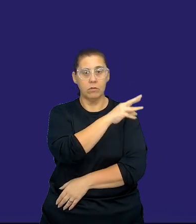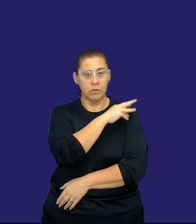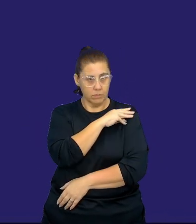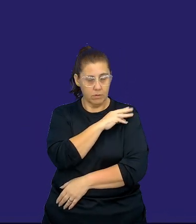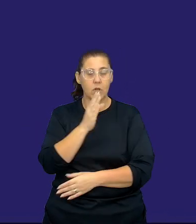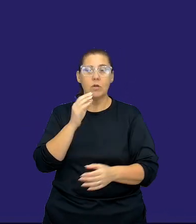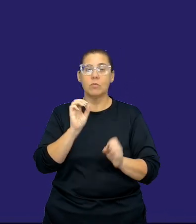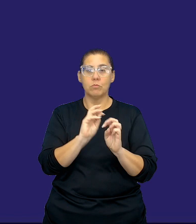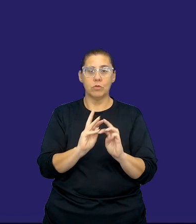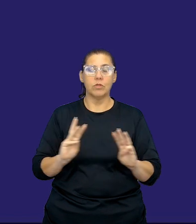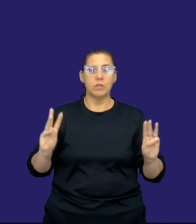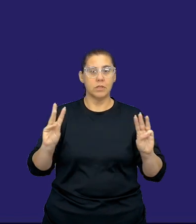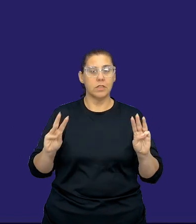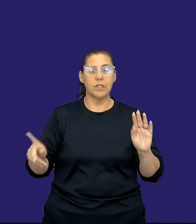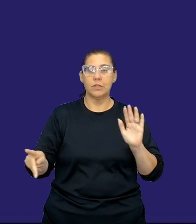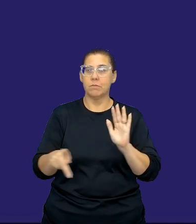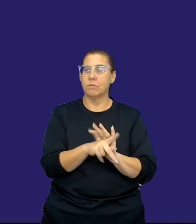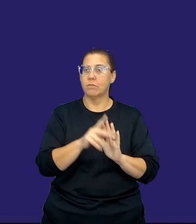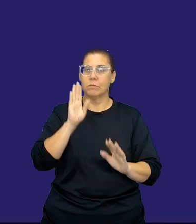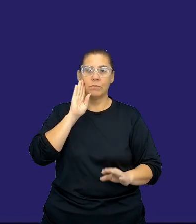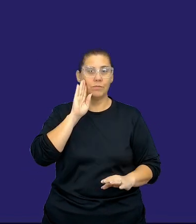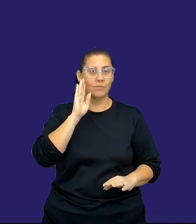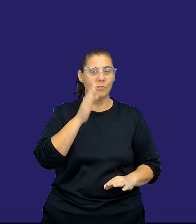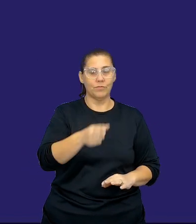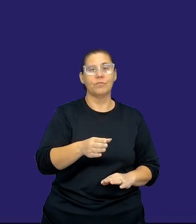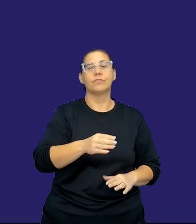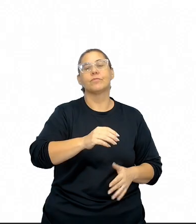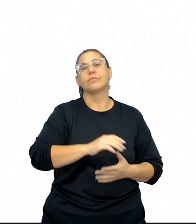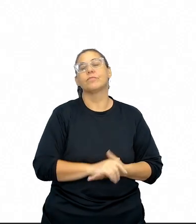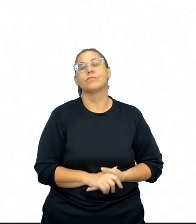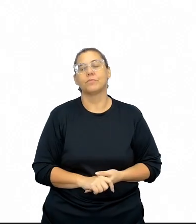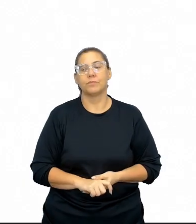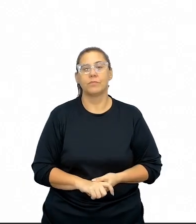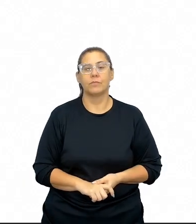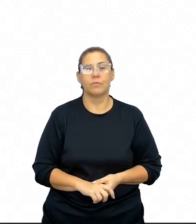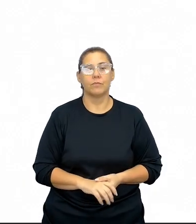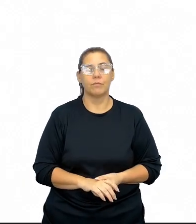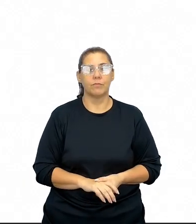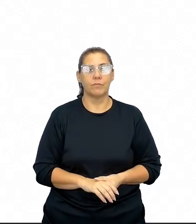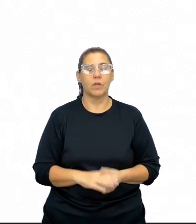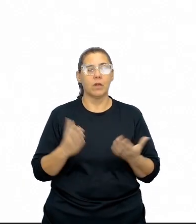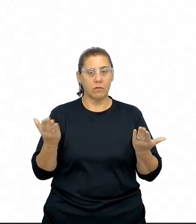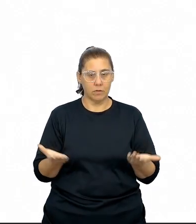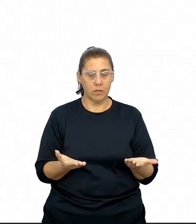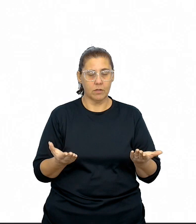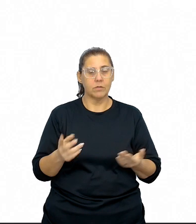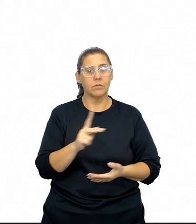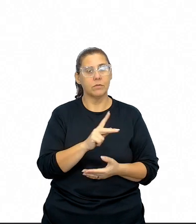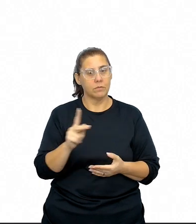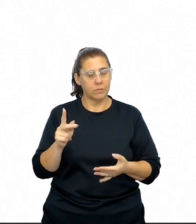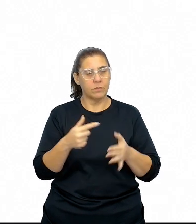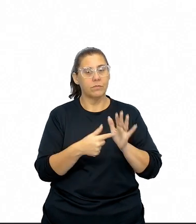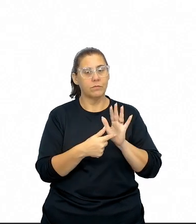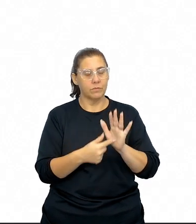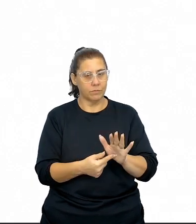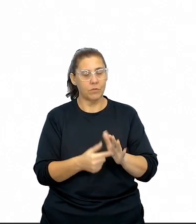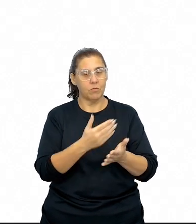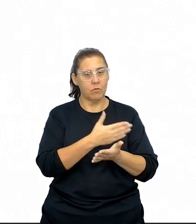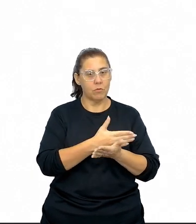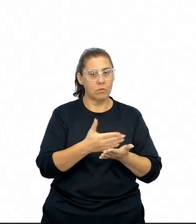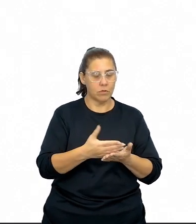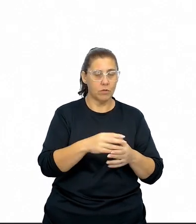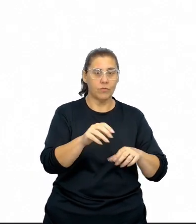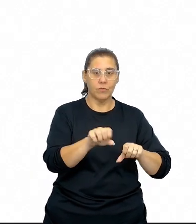o site do documento curricular do Currículo em Ação, ok? E, né, professores, para iniciar a